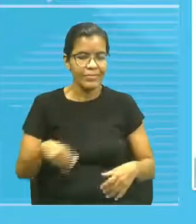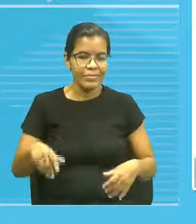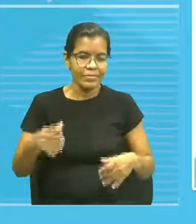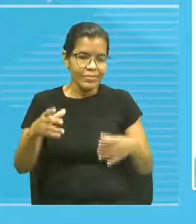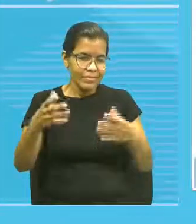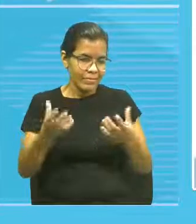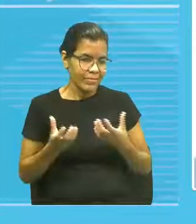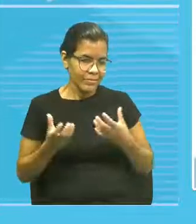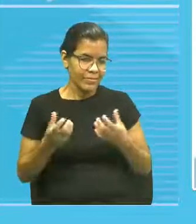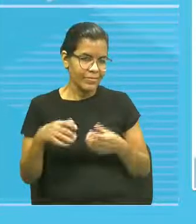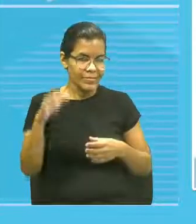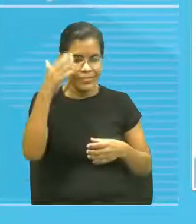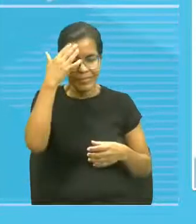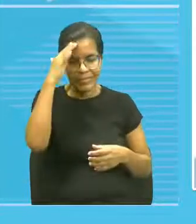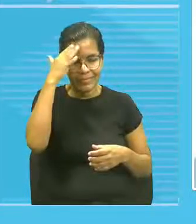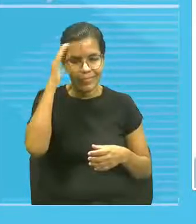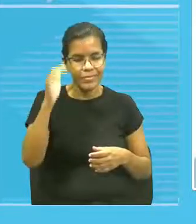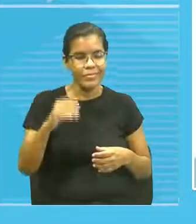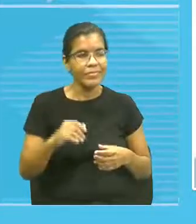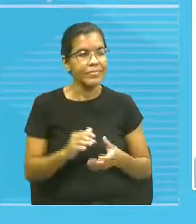um pouquinho para chegar a mensagem para mim.